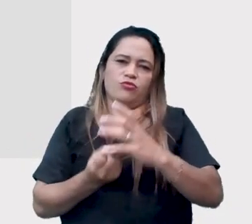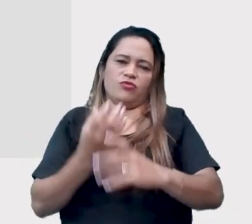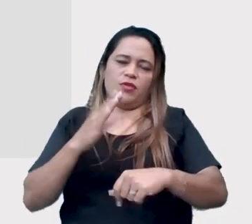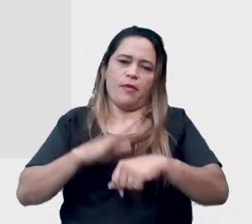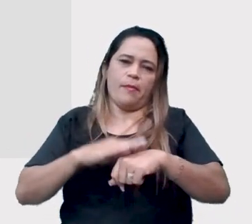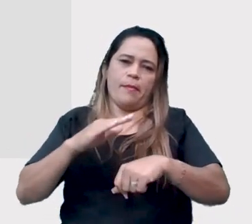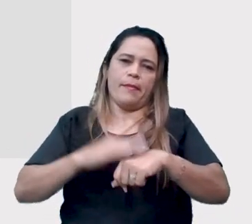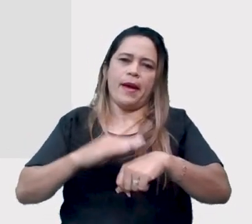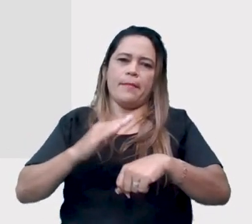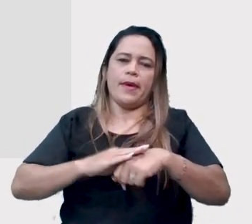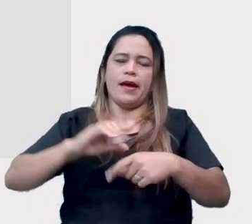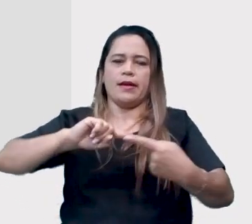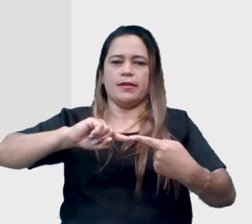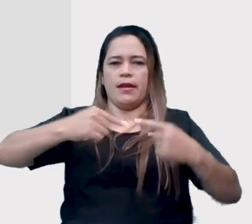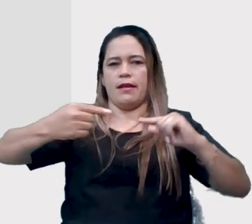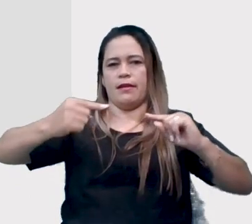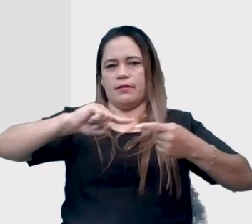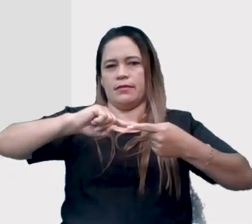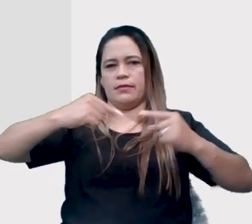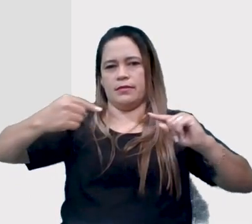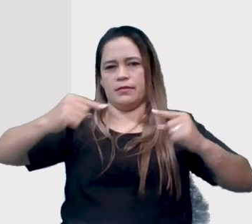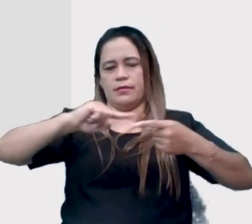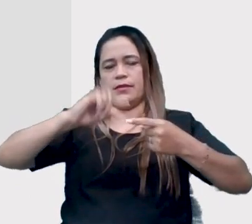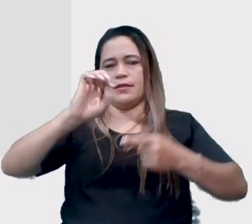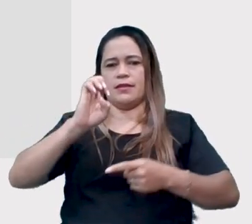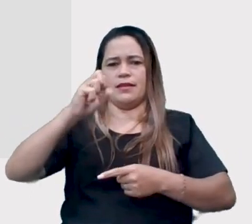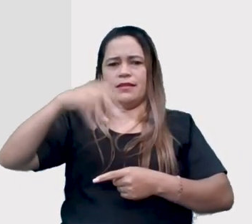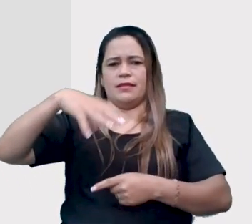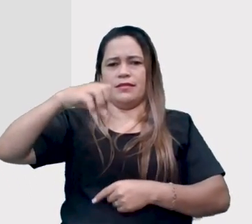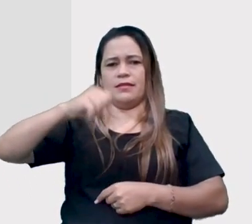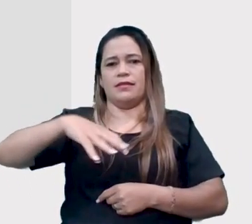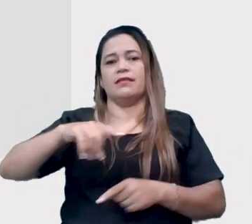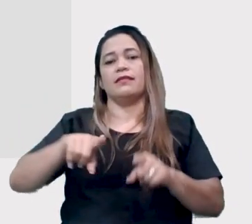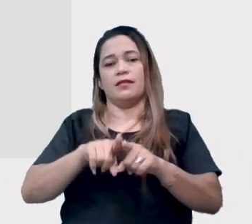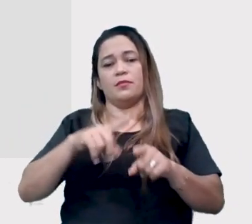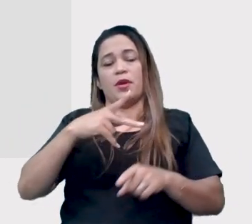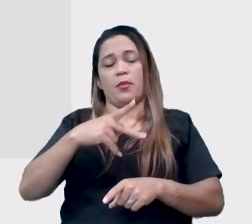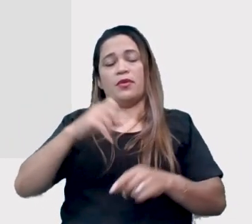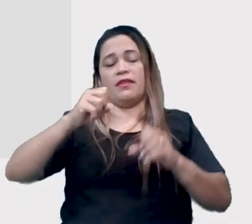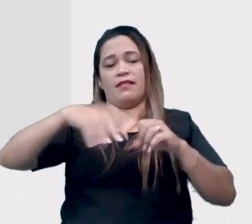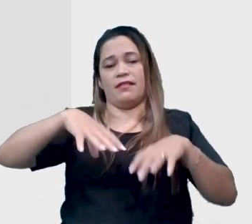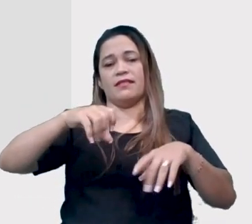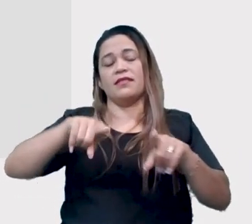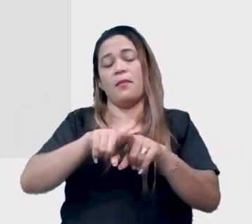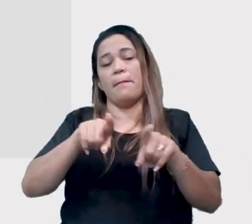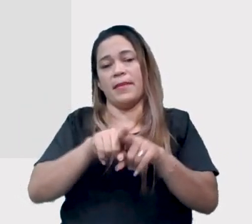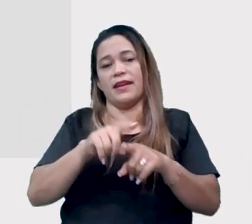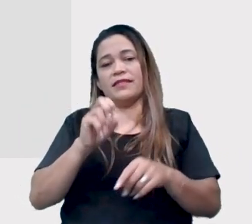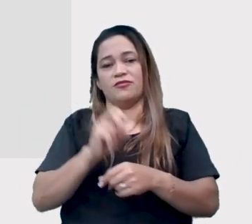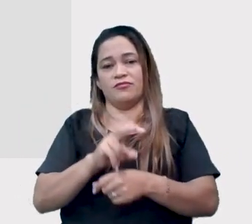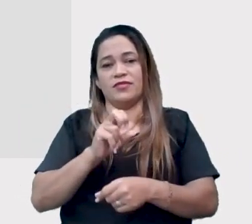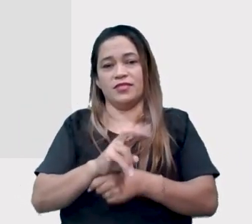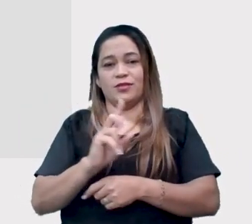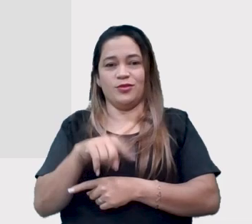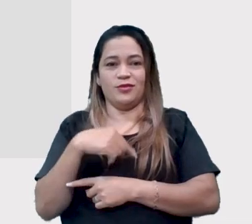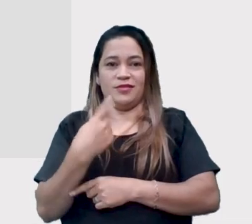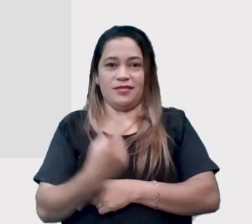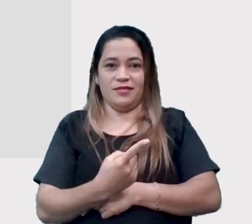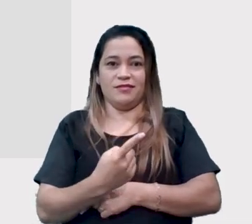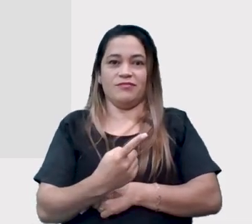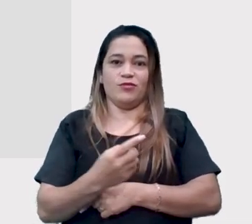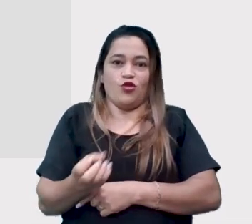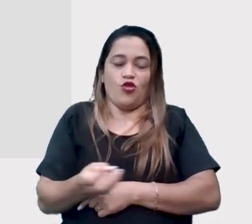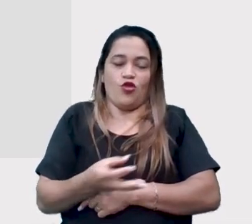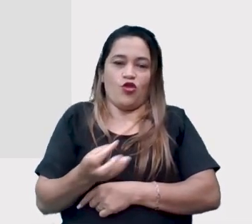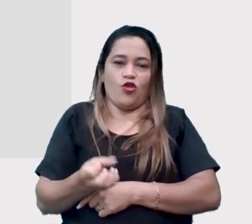mais RNAs de vírus, enzimas de vírus e proteínas de vírus. Ou seja, a nossa célula passa a produzir